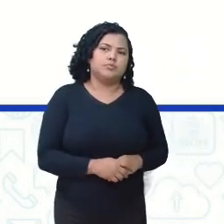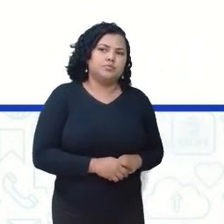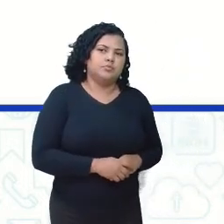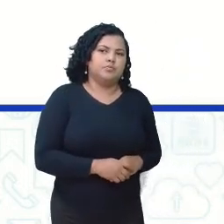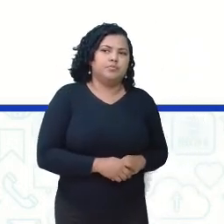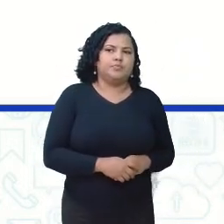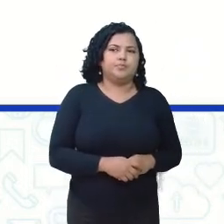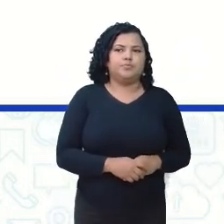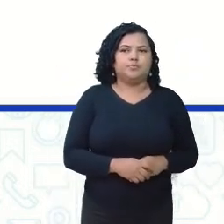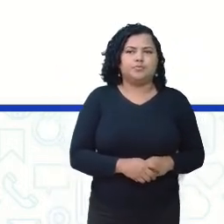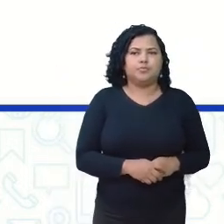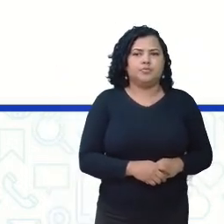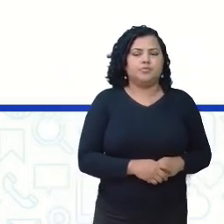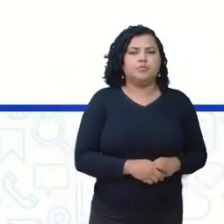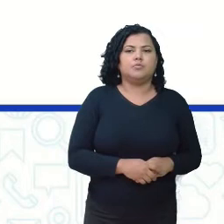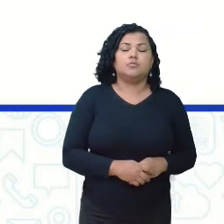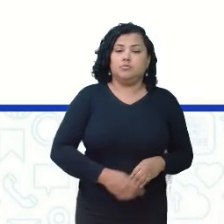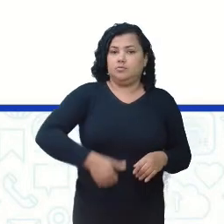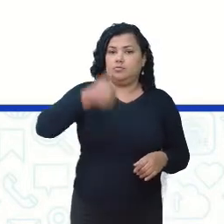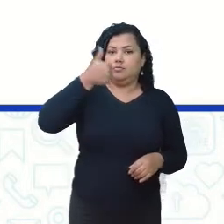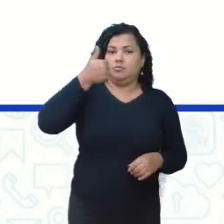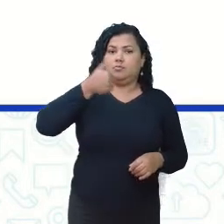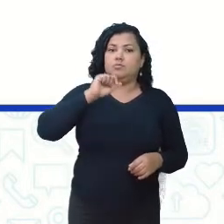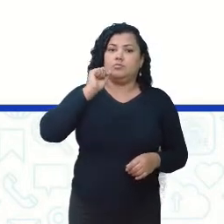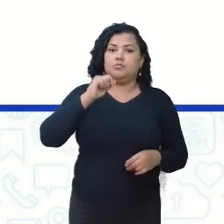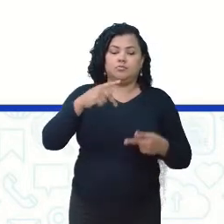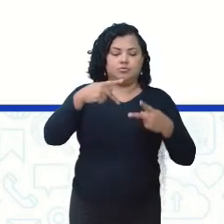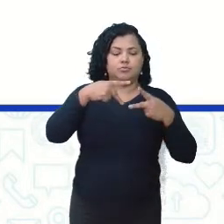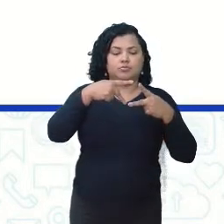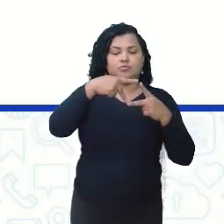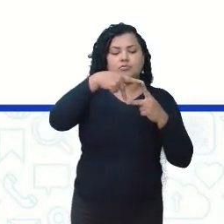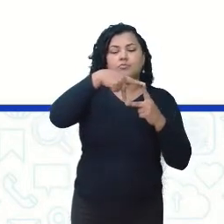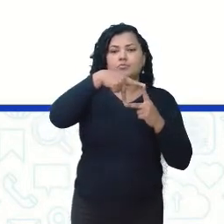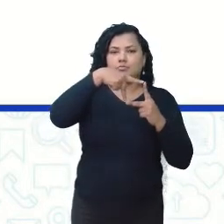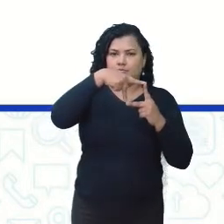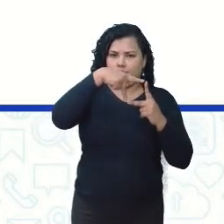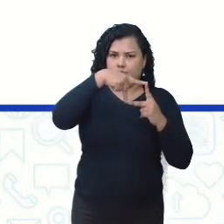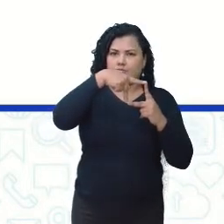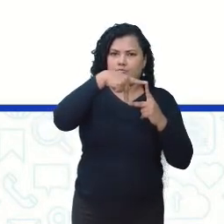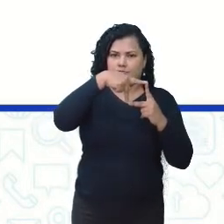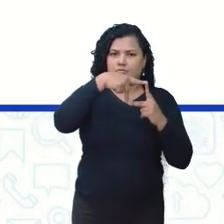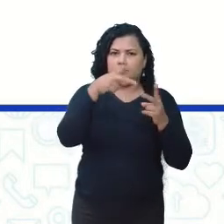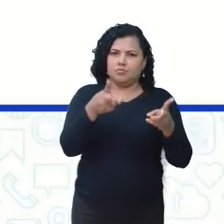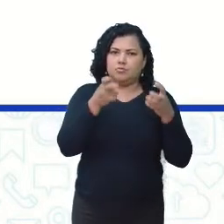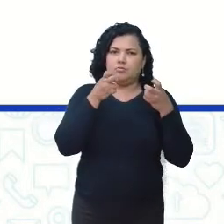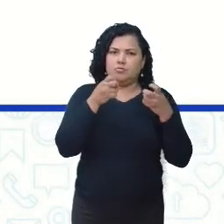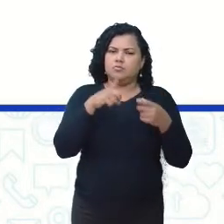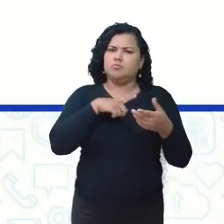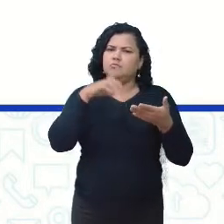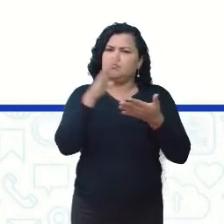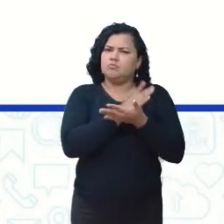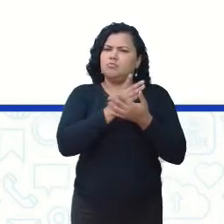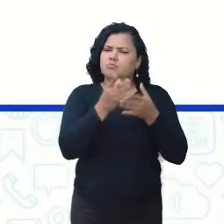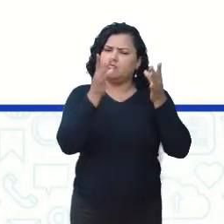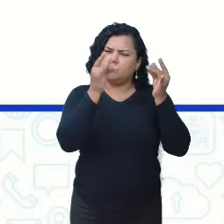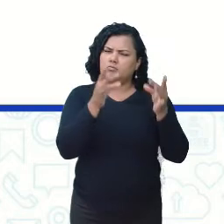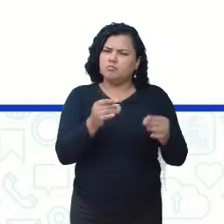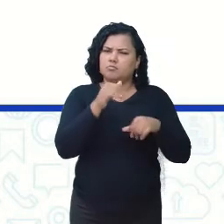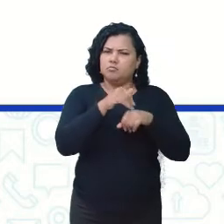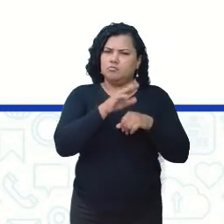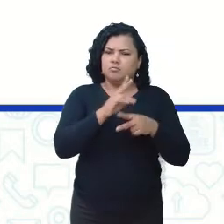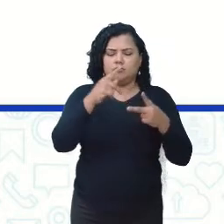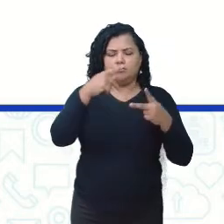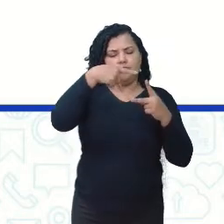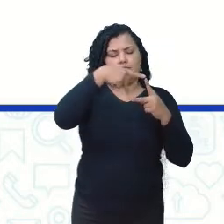composição aí. Aquele primeiro, né, a gente classifica como quadrado, a gente vai ter que observar alguns detalhes a mais com relação